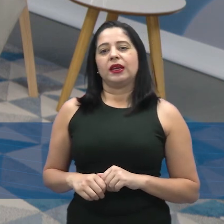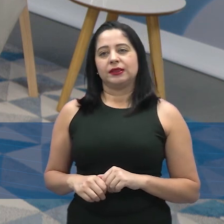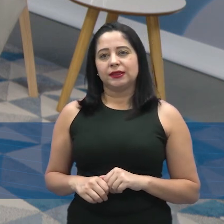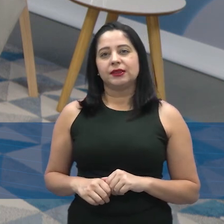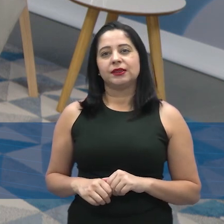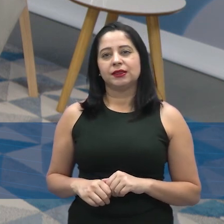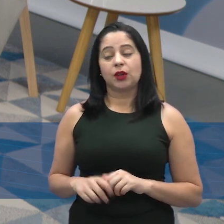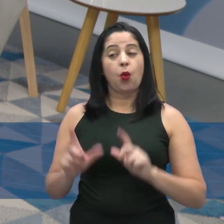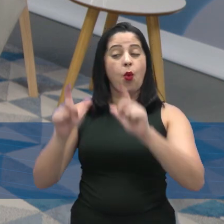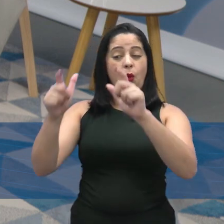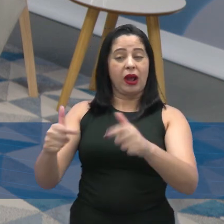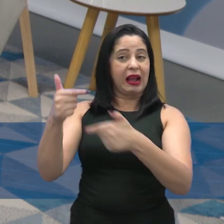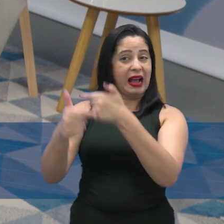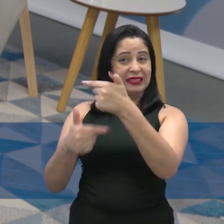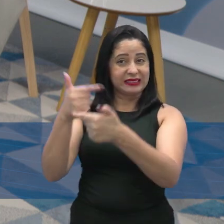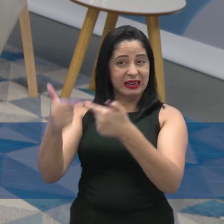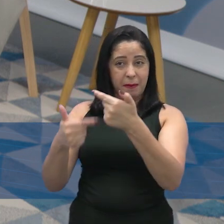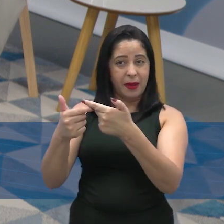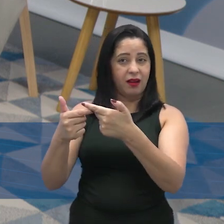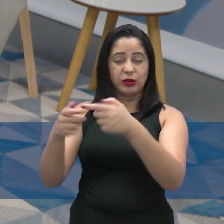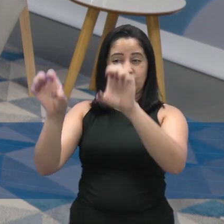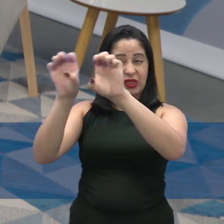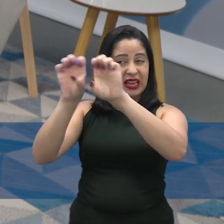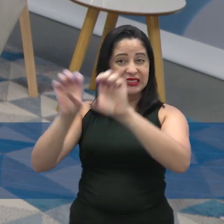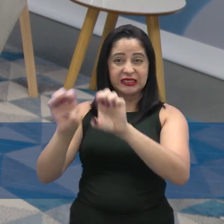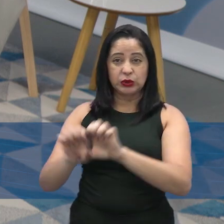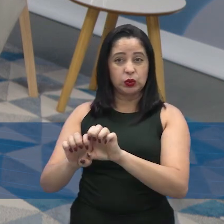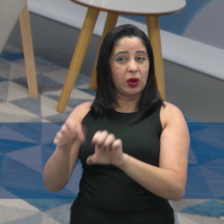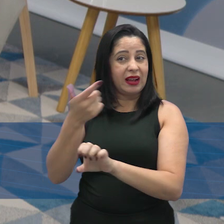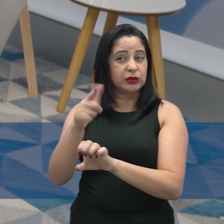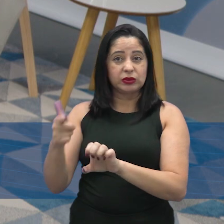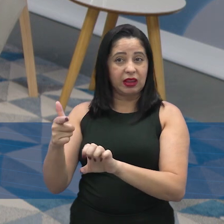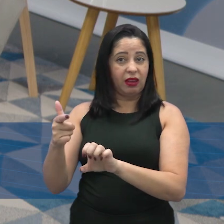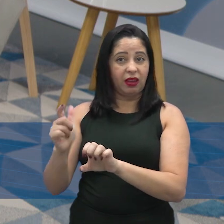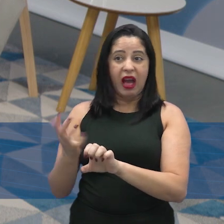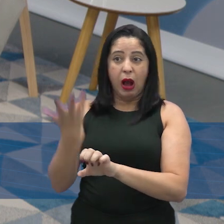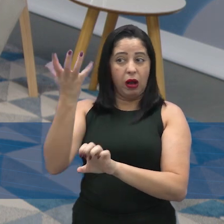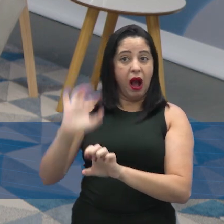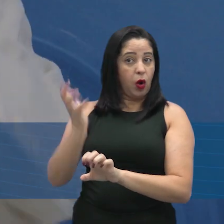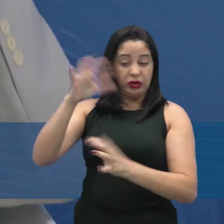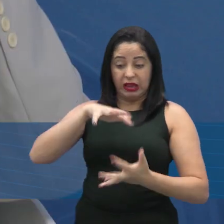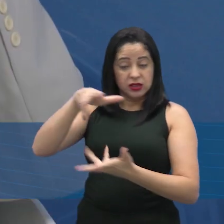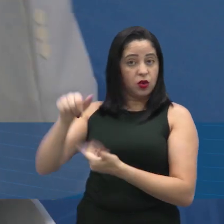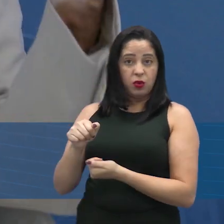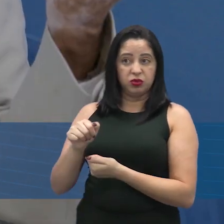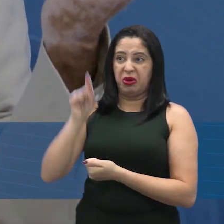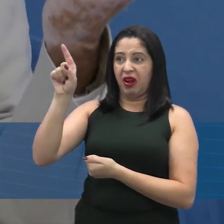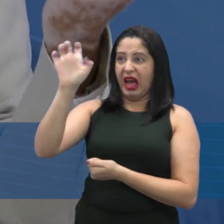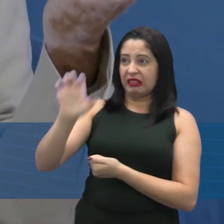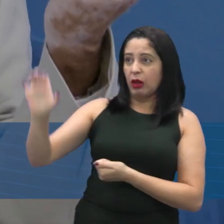emprego é uma situação que está acontecendo na economia global. Se nós olharmos tanto